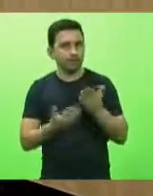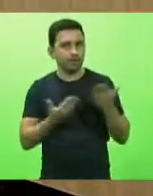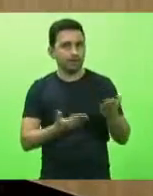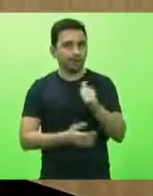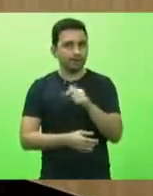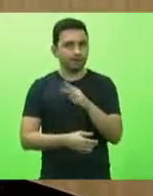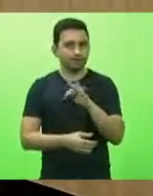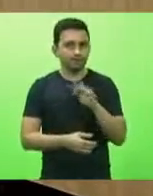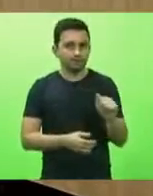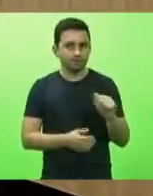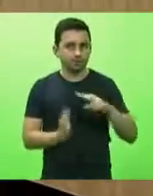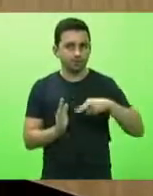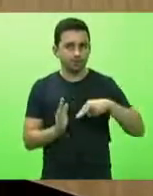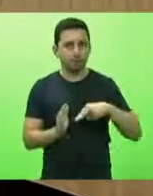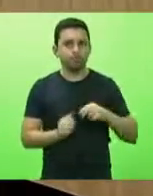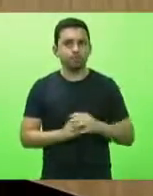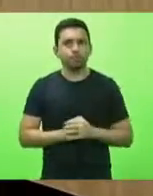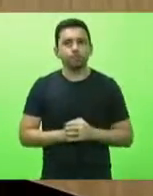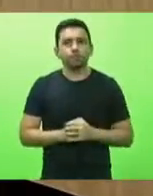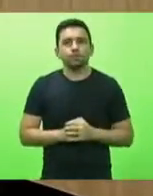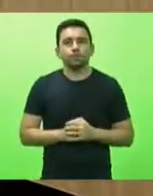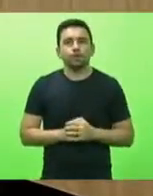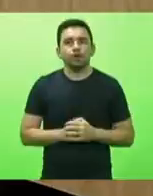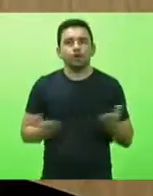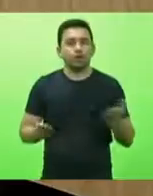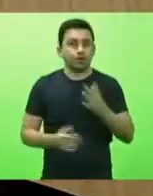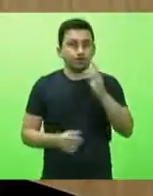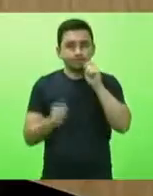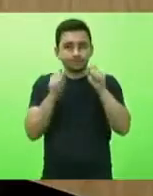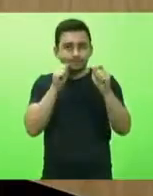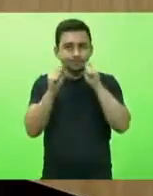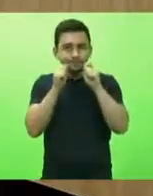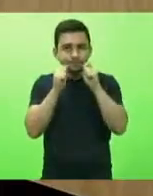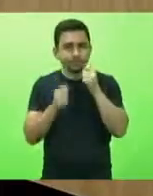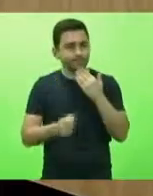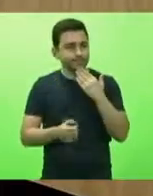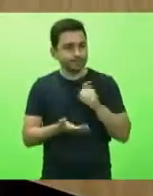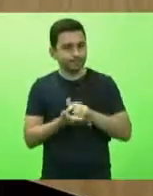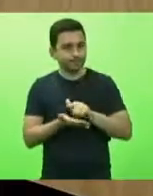lida. Solicito assessoria para que proceda à distribuição